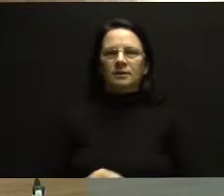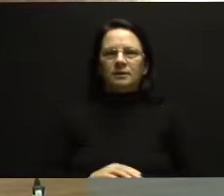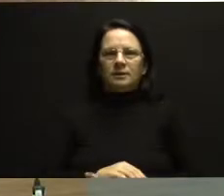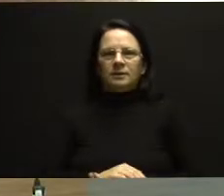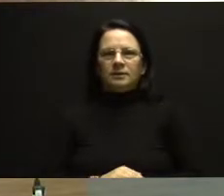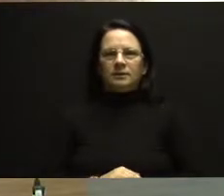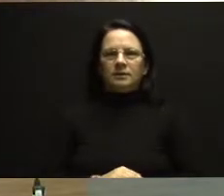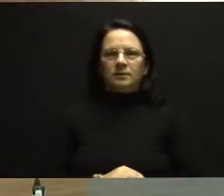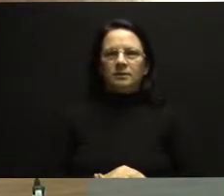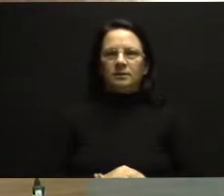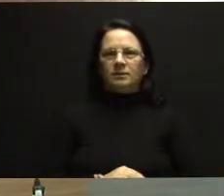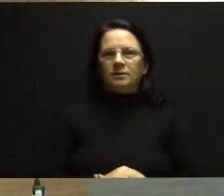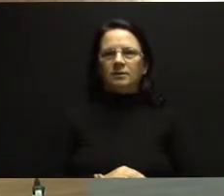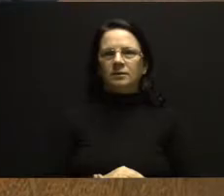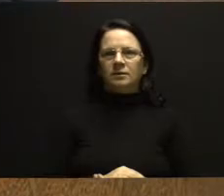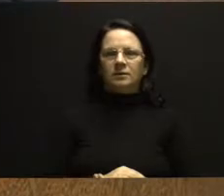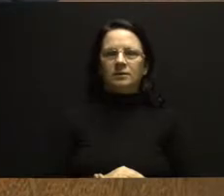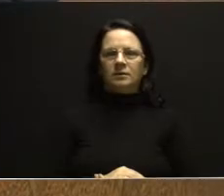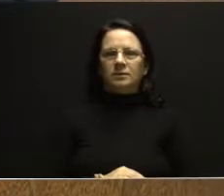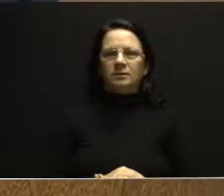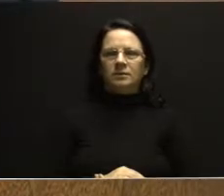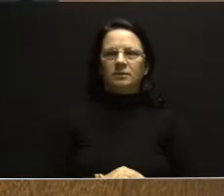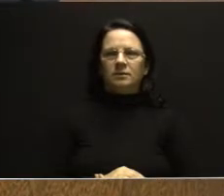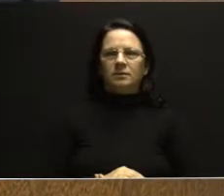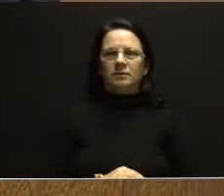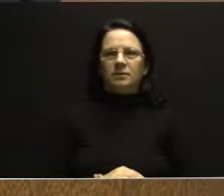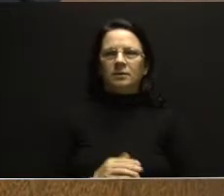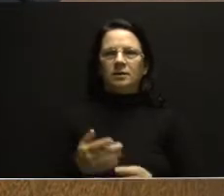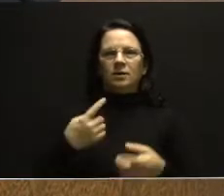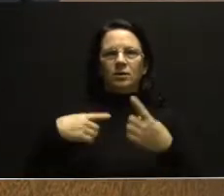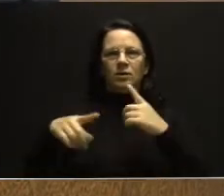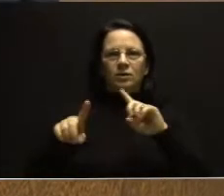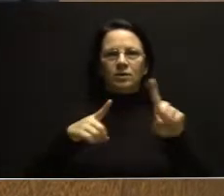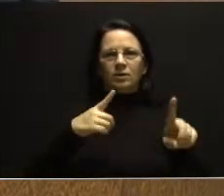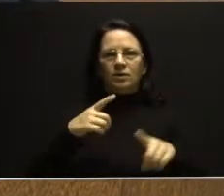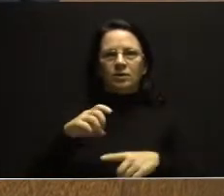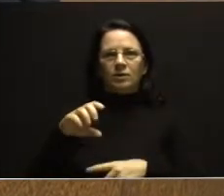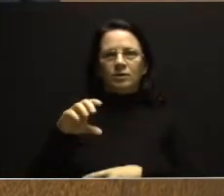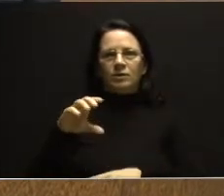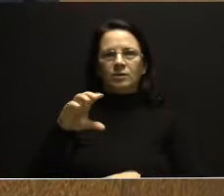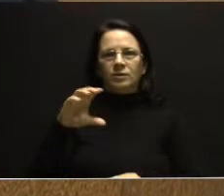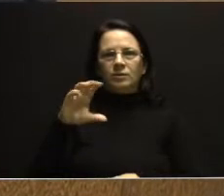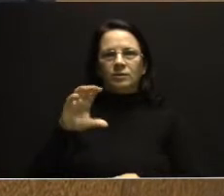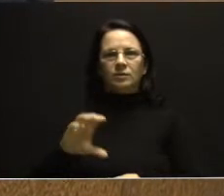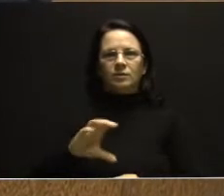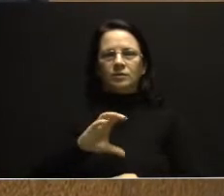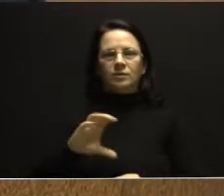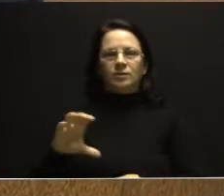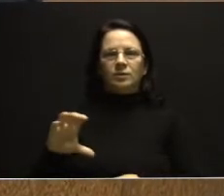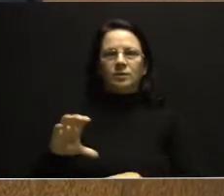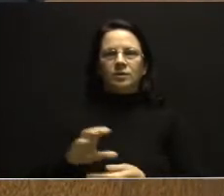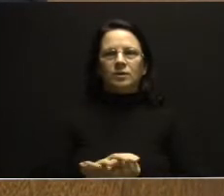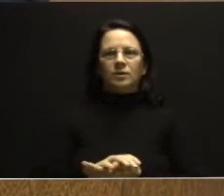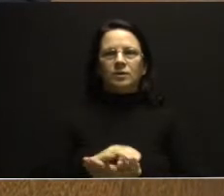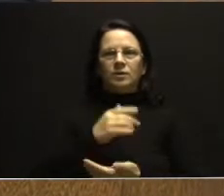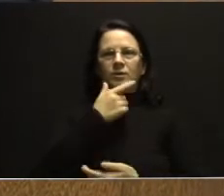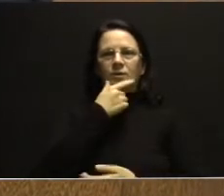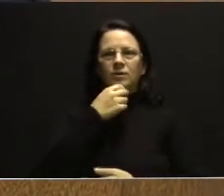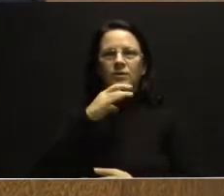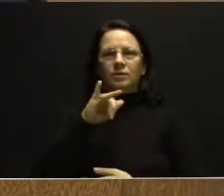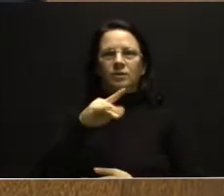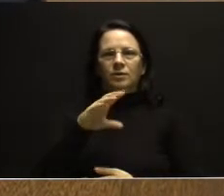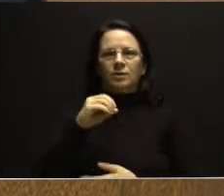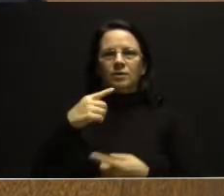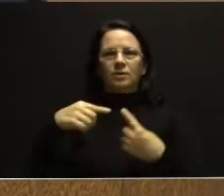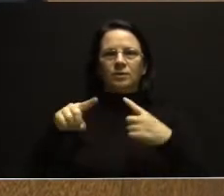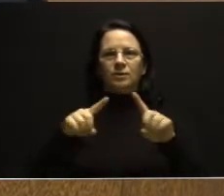Acompanharemos agora a apresentação do Coral Projeto Músicos Católicos da Baixada Santista sob a regência de Célio